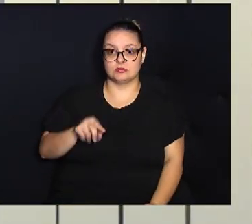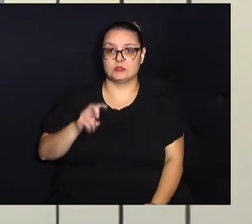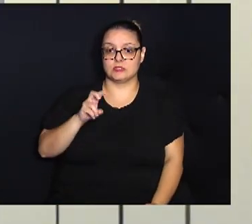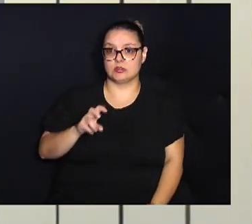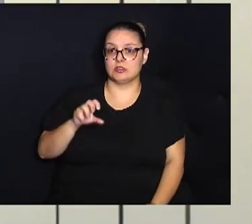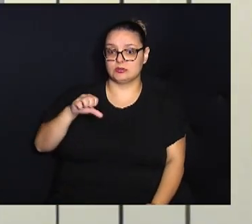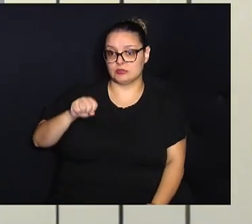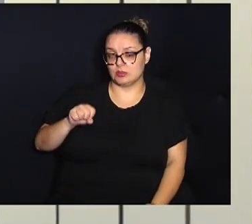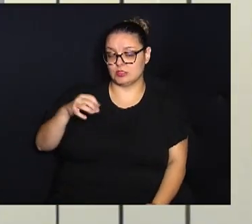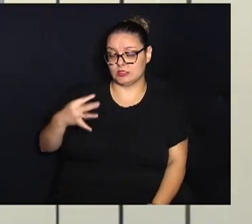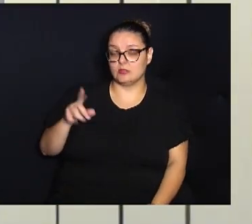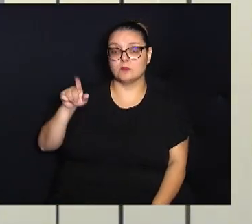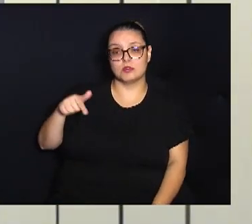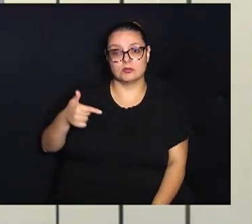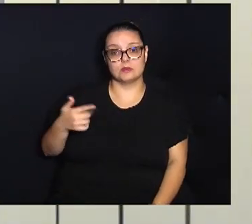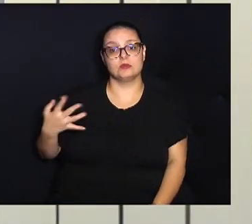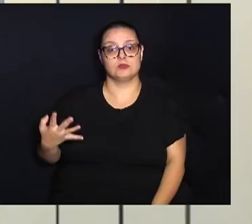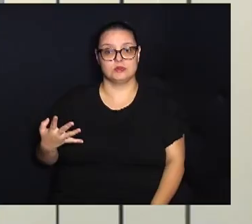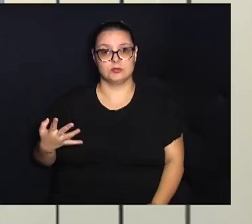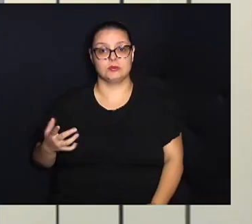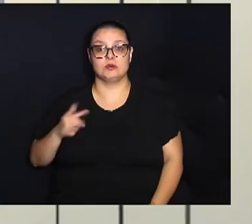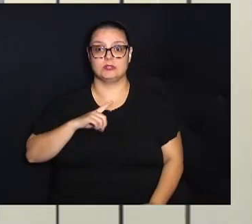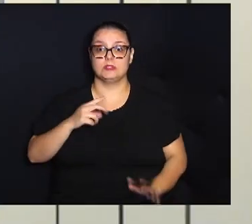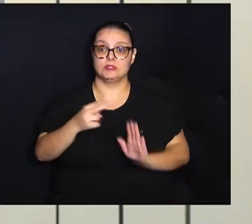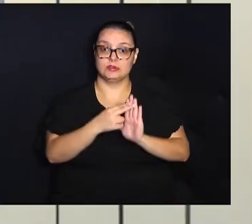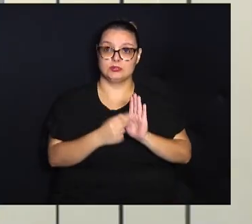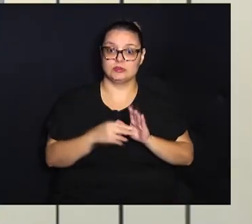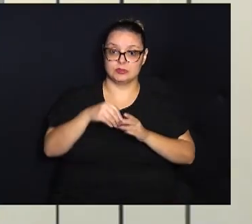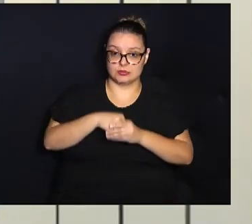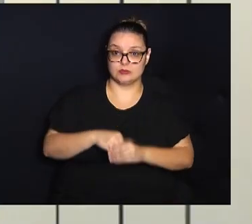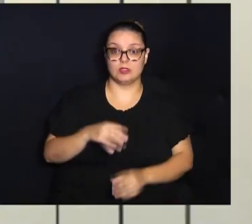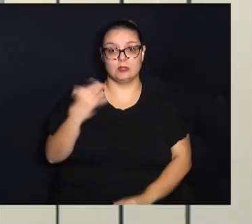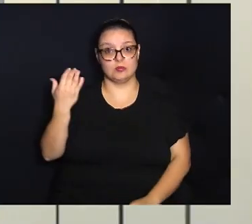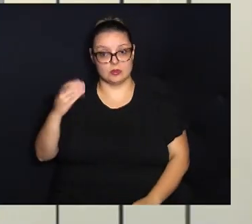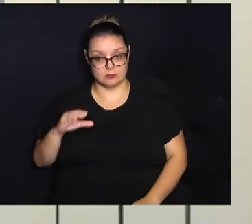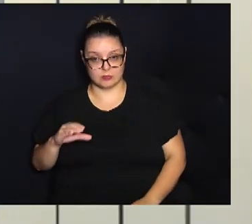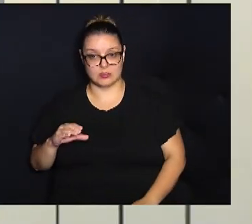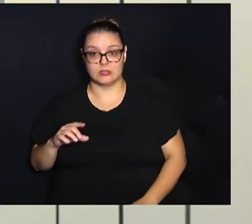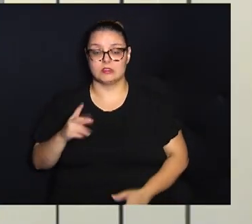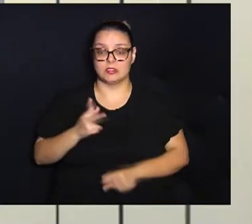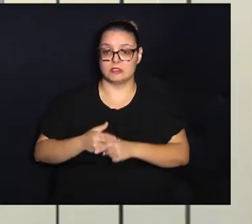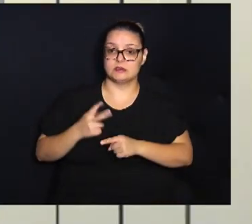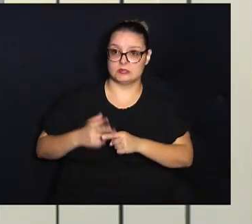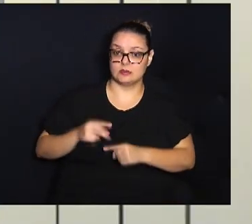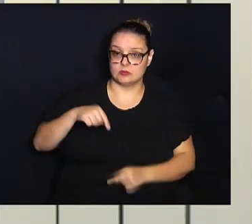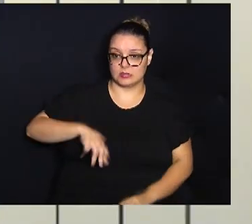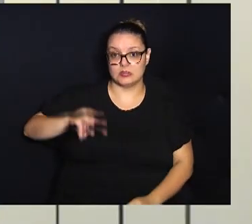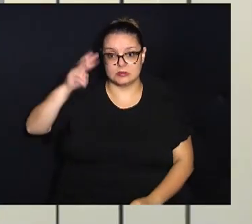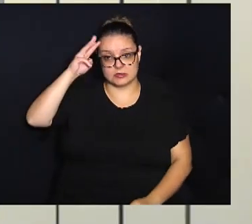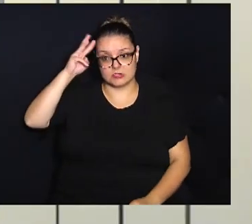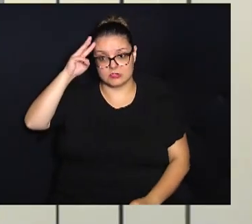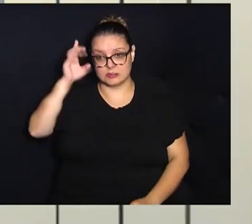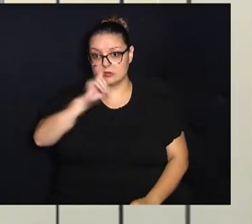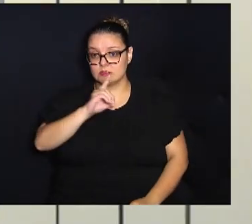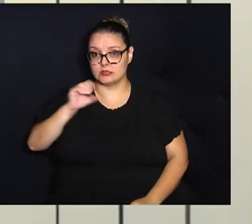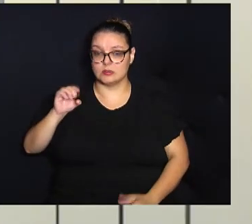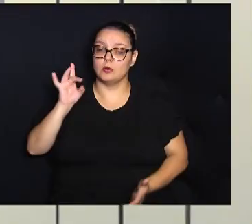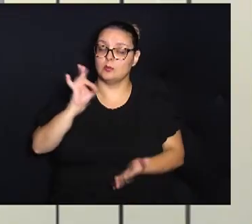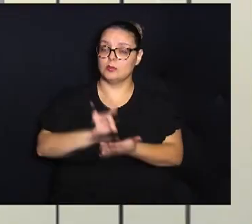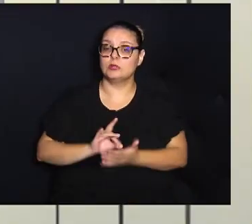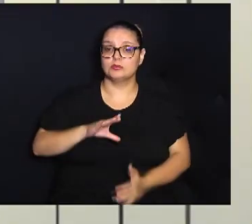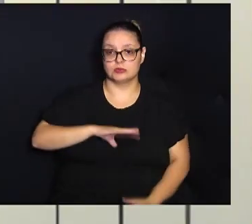23.584 de 2024, contendo a normativa, foi publicado na edição desta terça-feira do Diário Oficial do